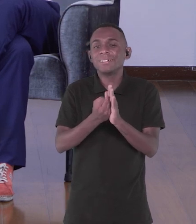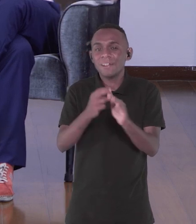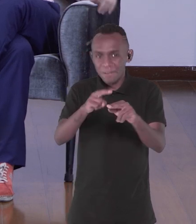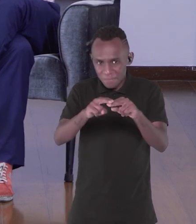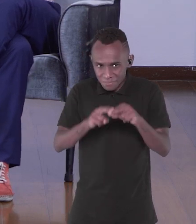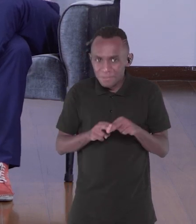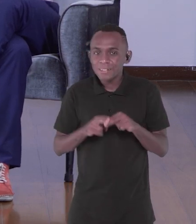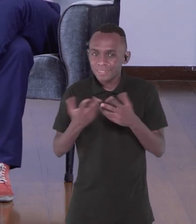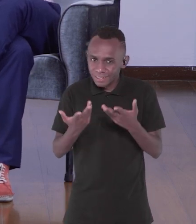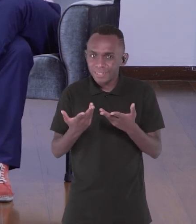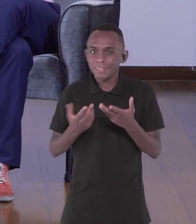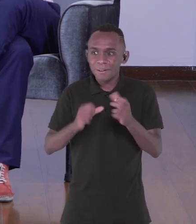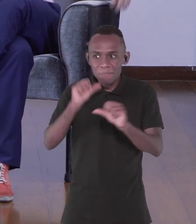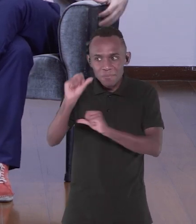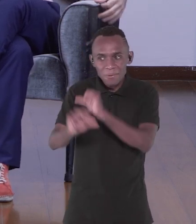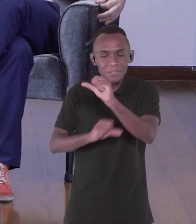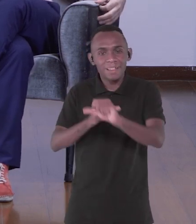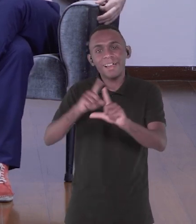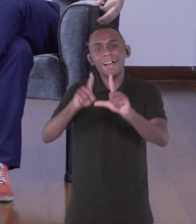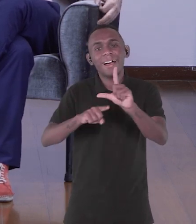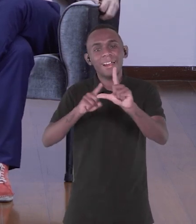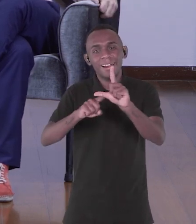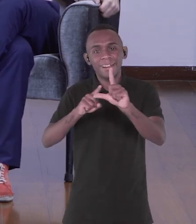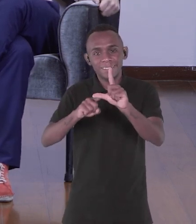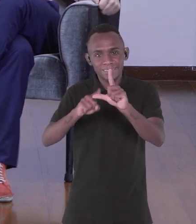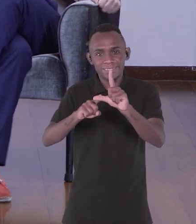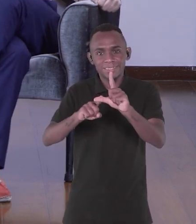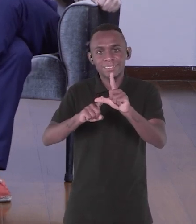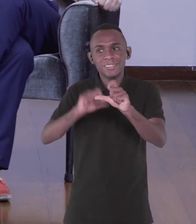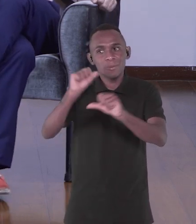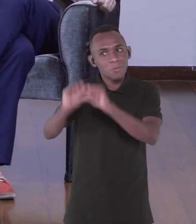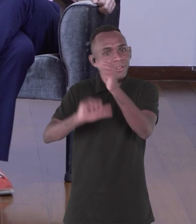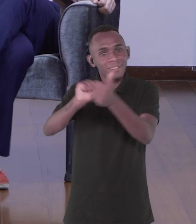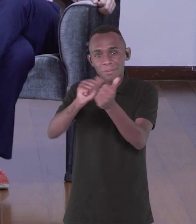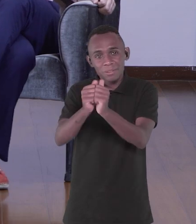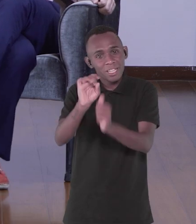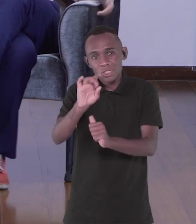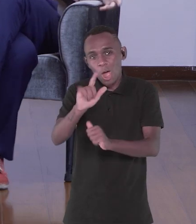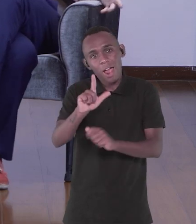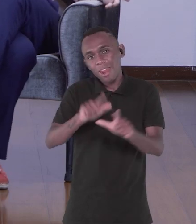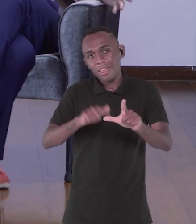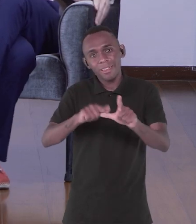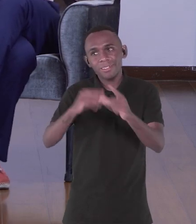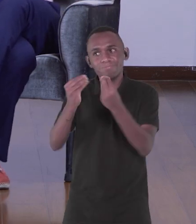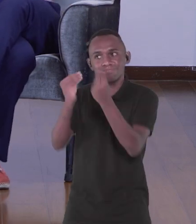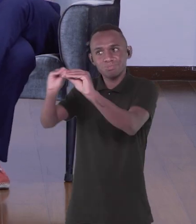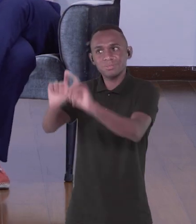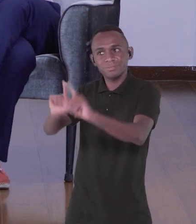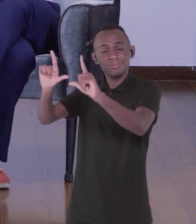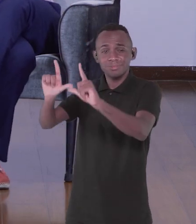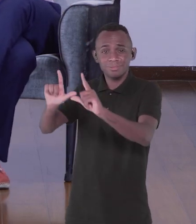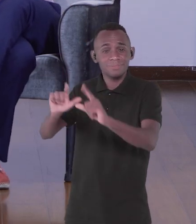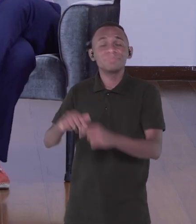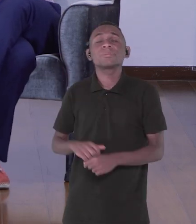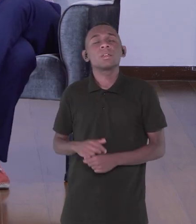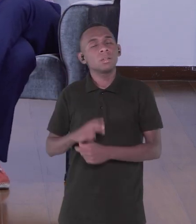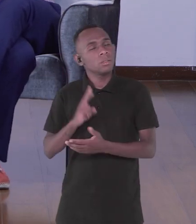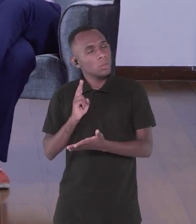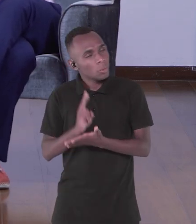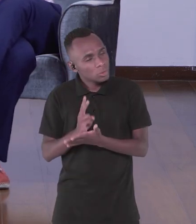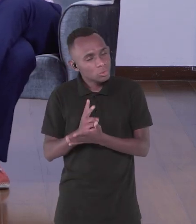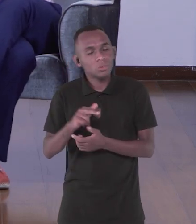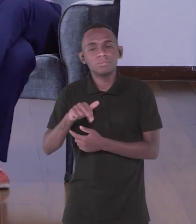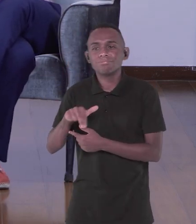as letras e está na placa lá, Starbucks. Que maravilha. Você continua caminhando um